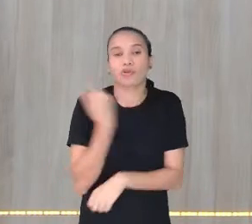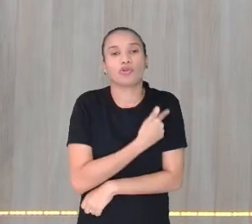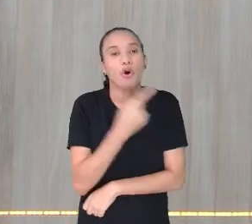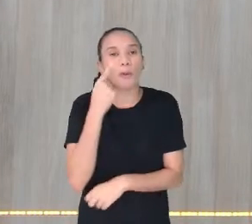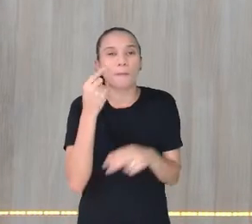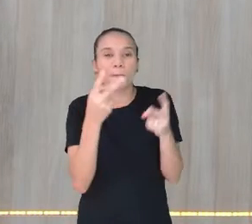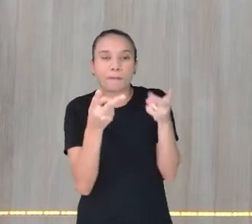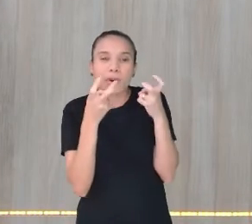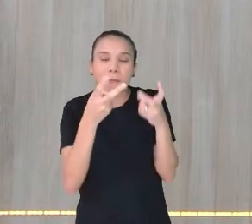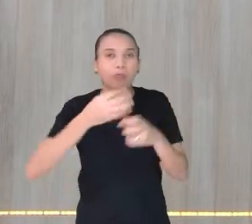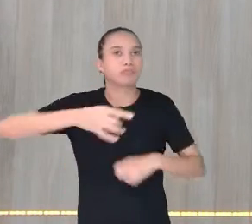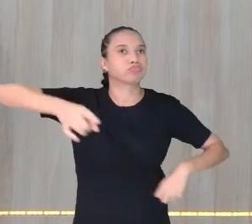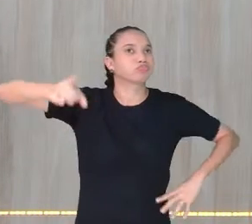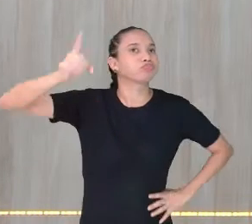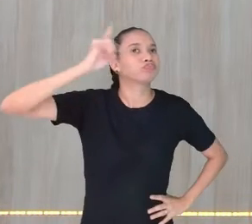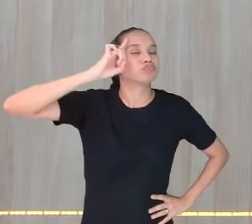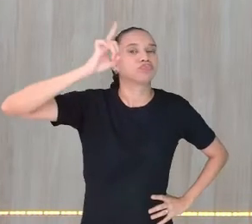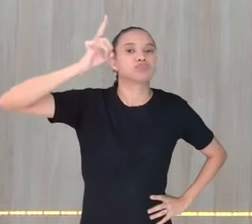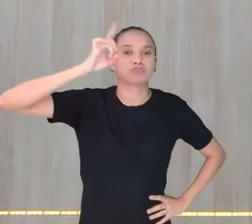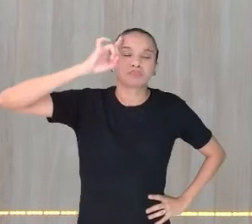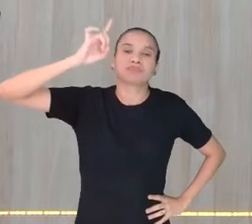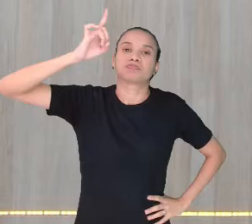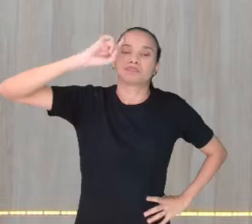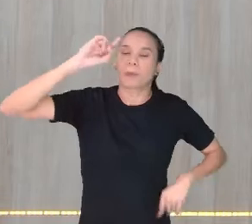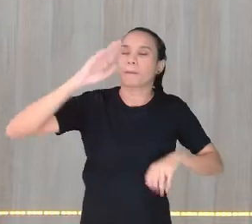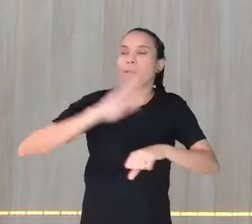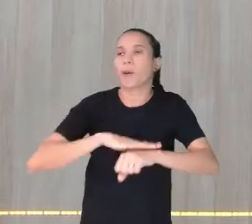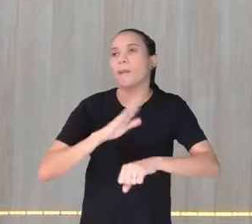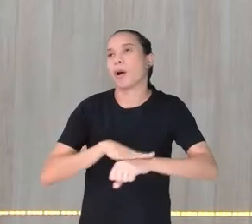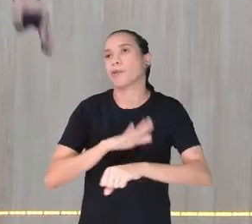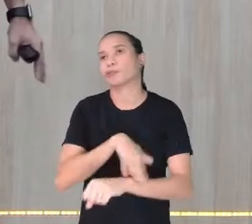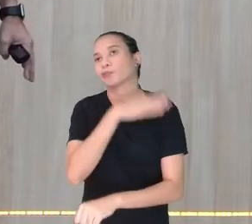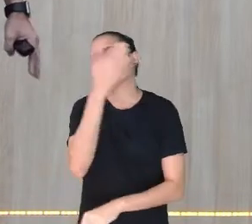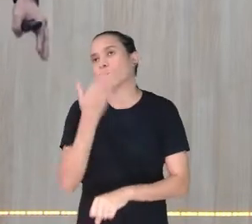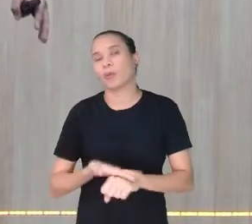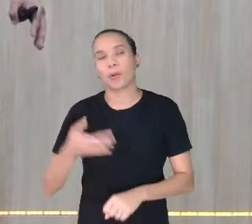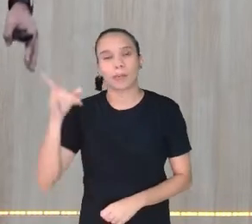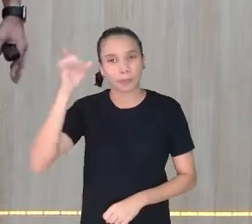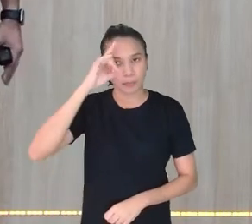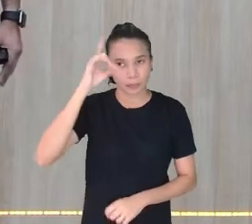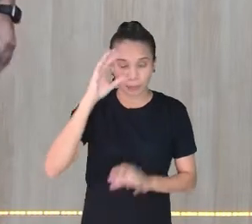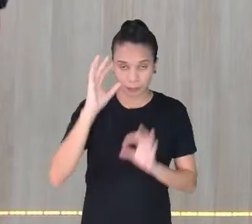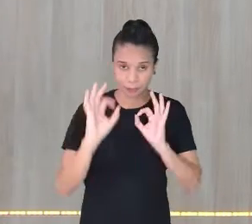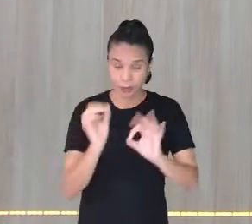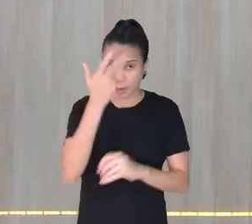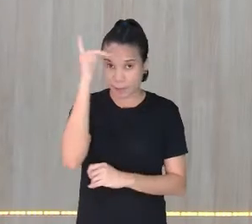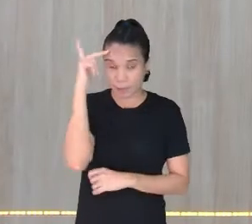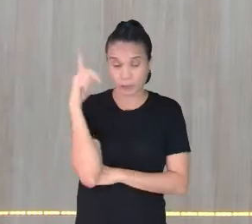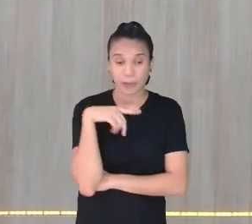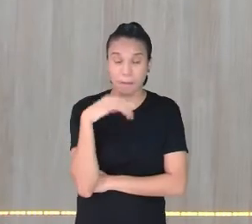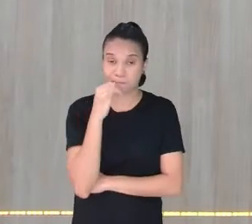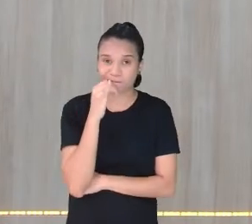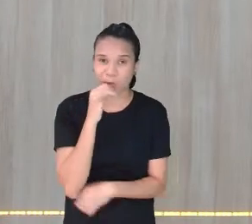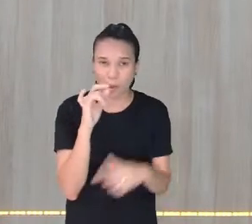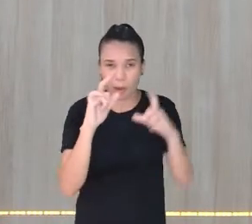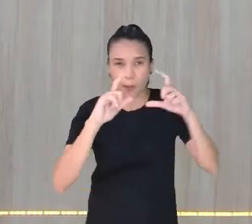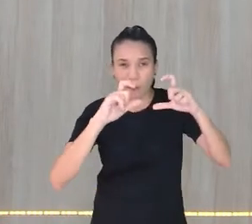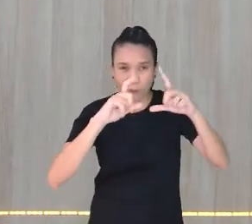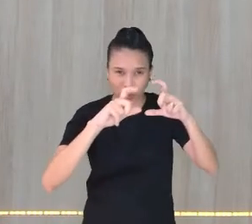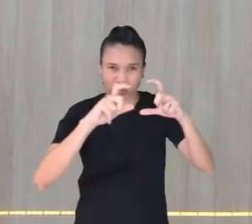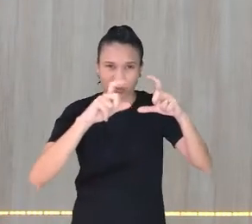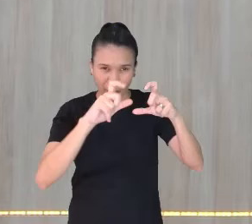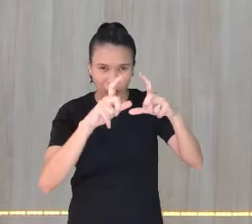isso todos os dias, todos os momentos do nosso dia a dia, certo? Então, se você vai tirar uma foto, por